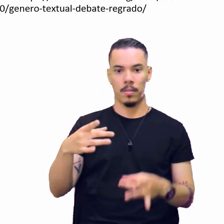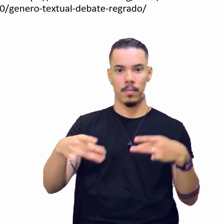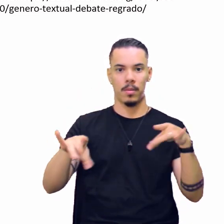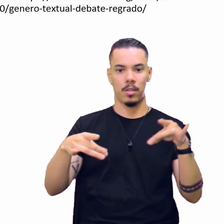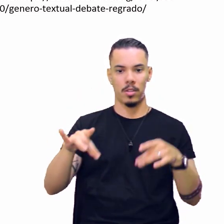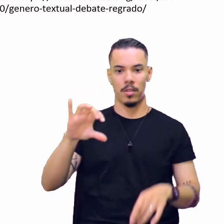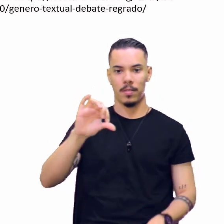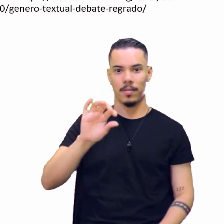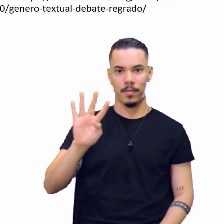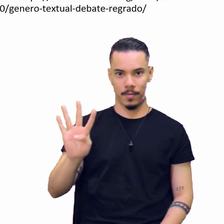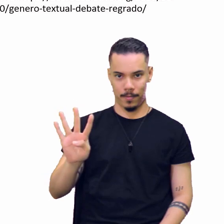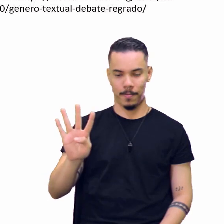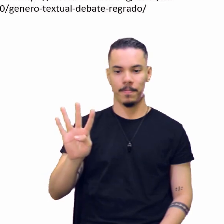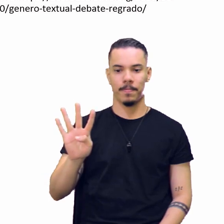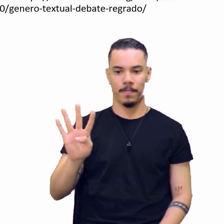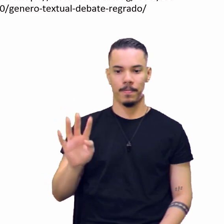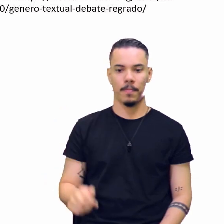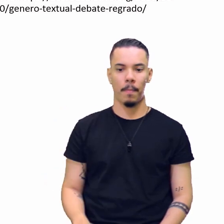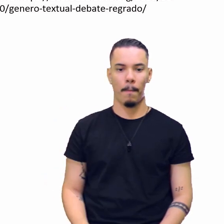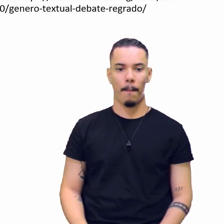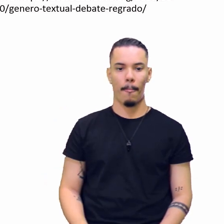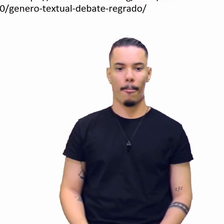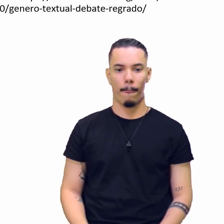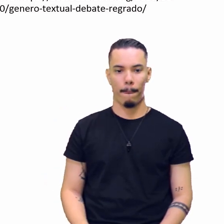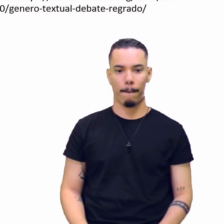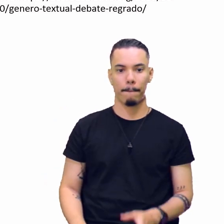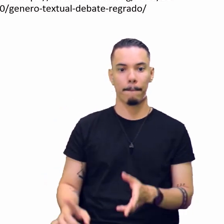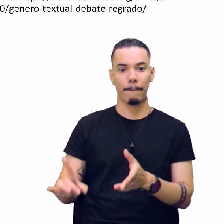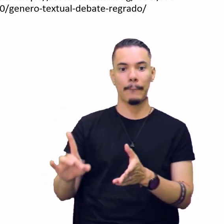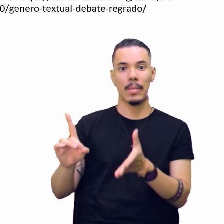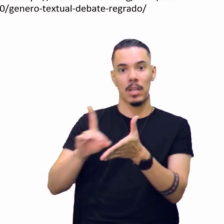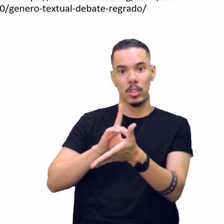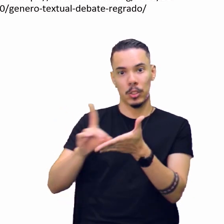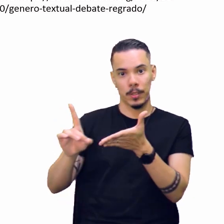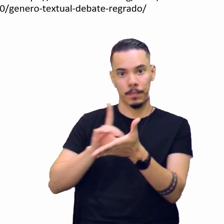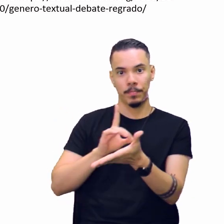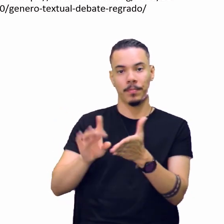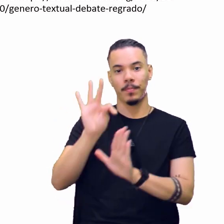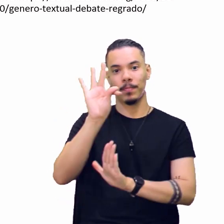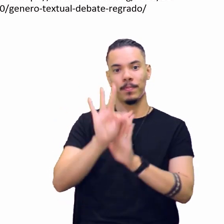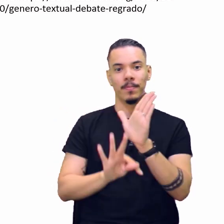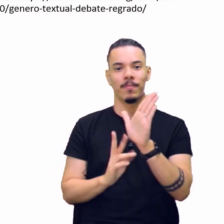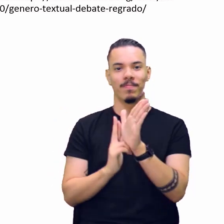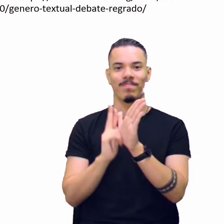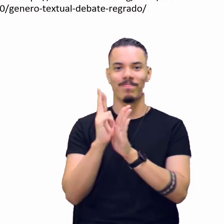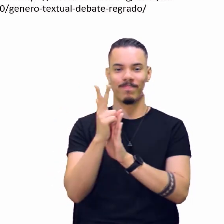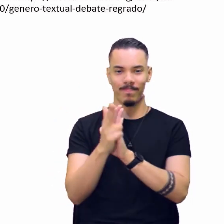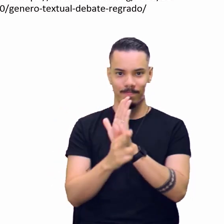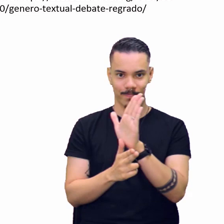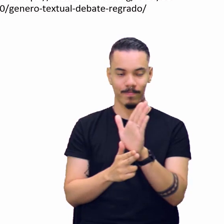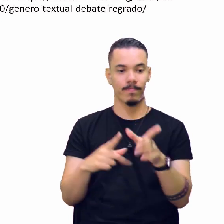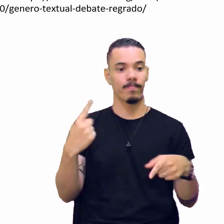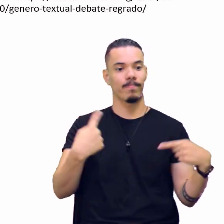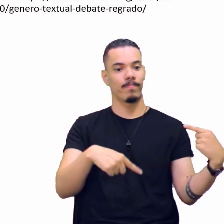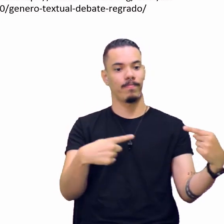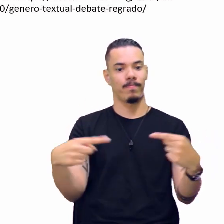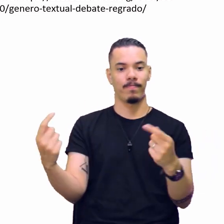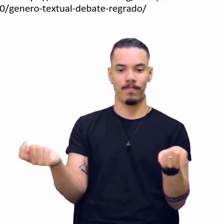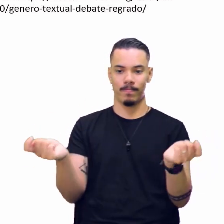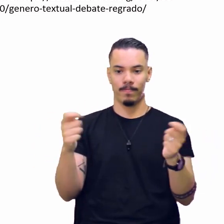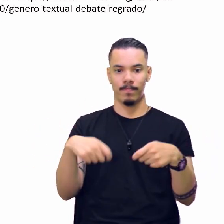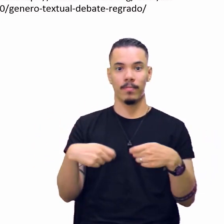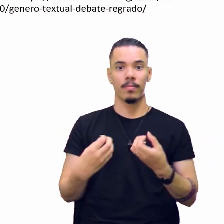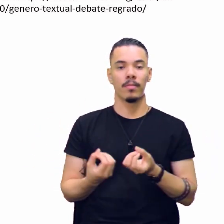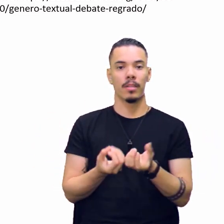94. Ó, dicionário de gênero textuais. O debate permite